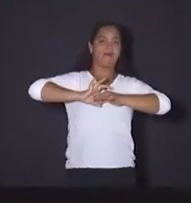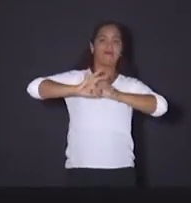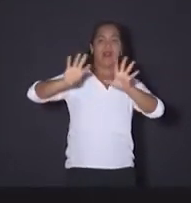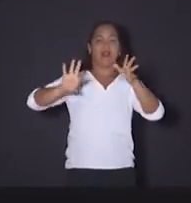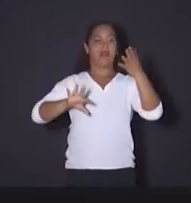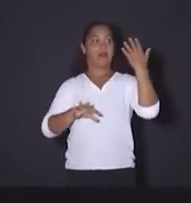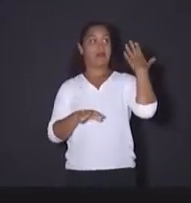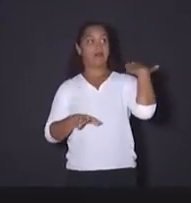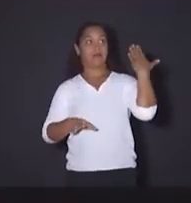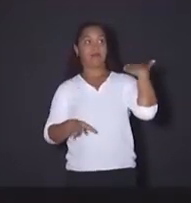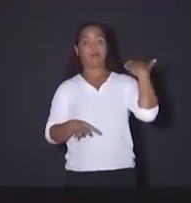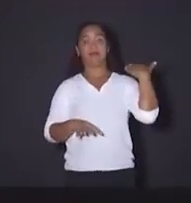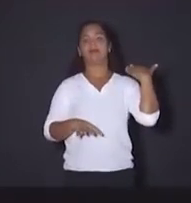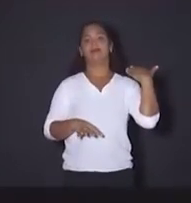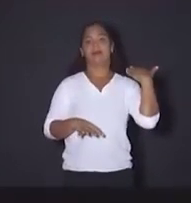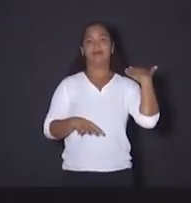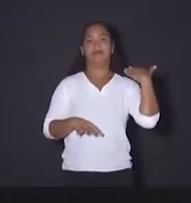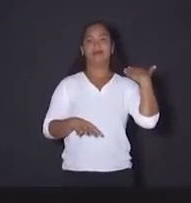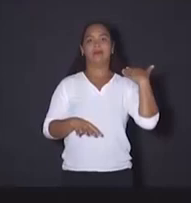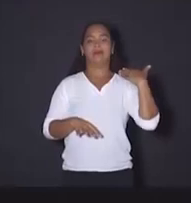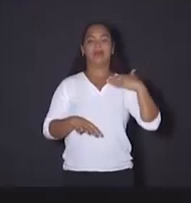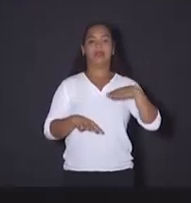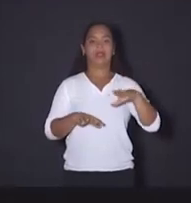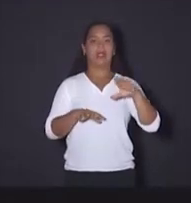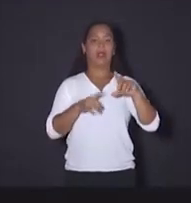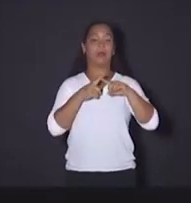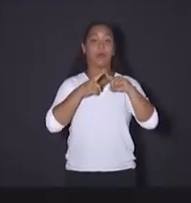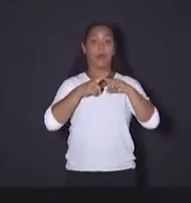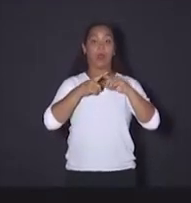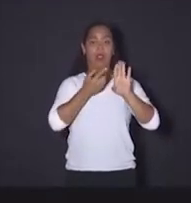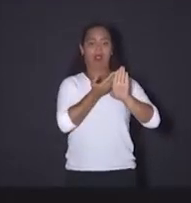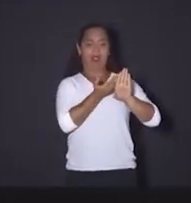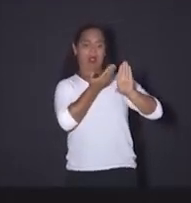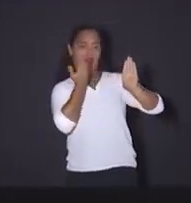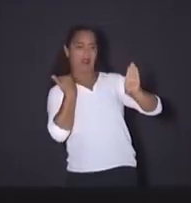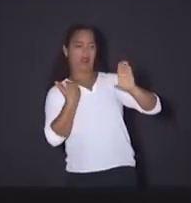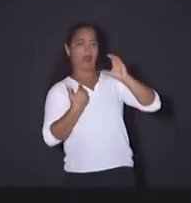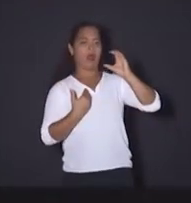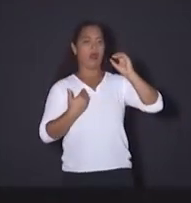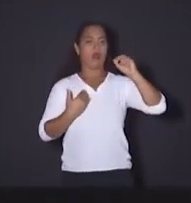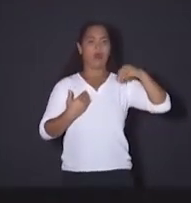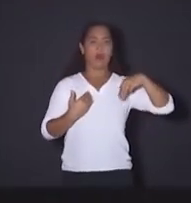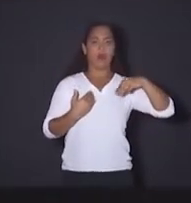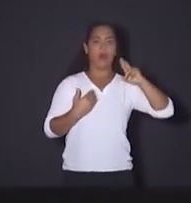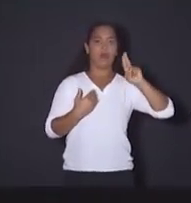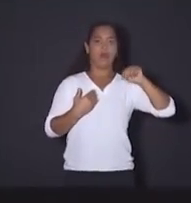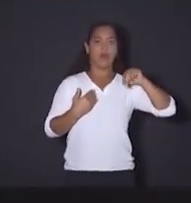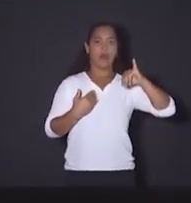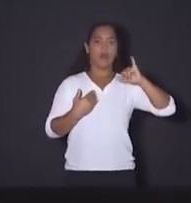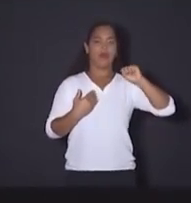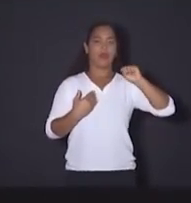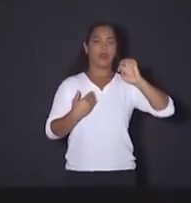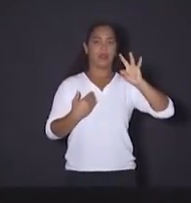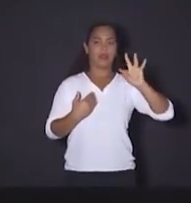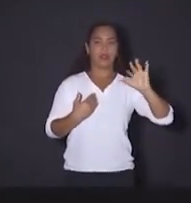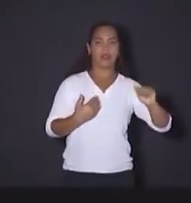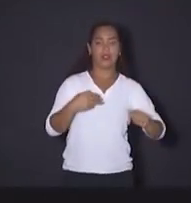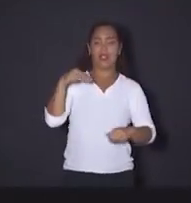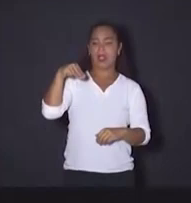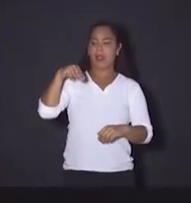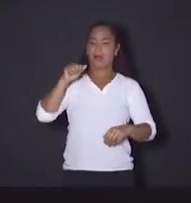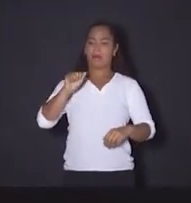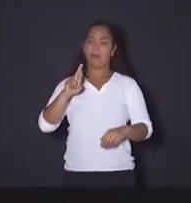daqueles anarquistas, daqueles comunistas fantásticos como Rosa de Luxemburgo, Marx,